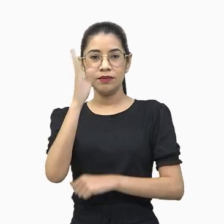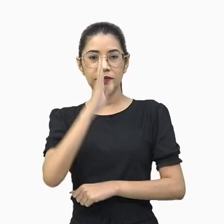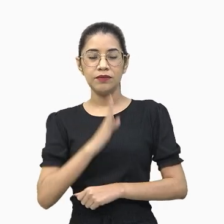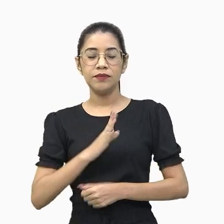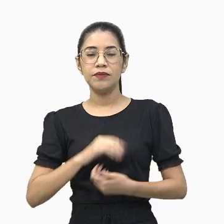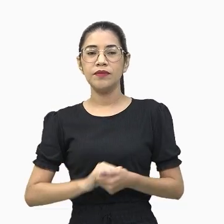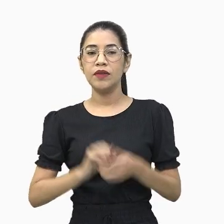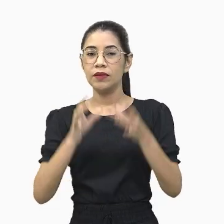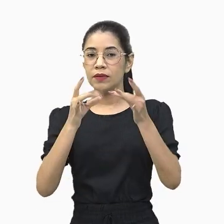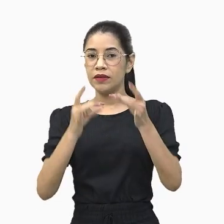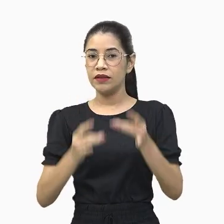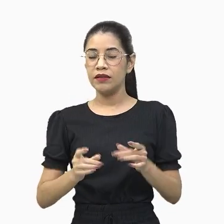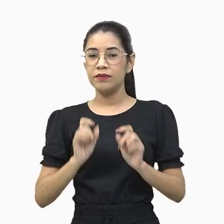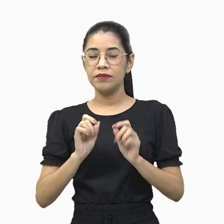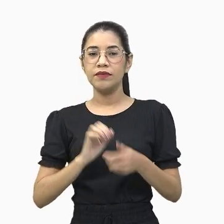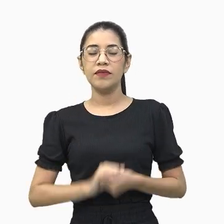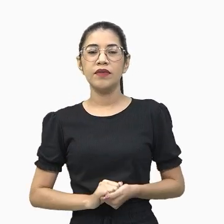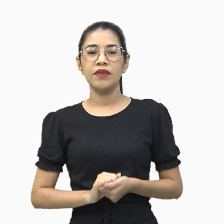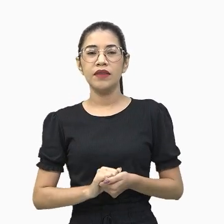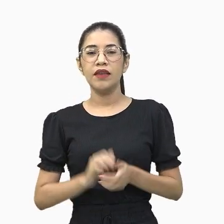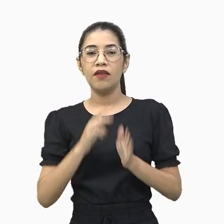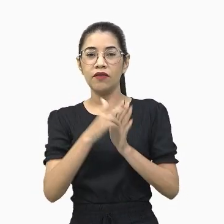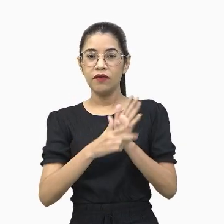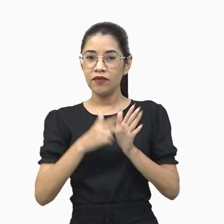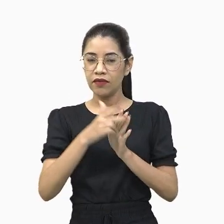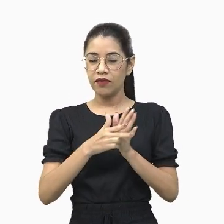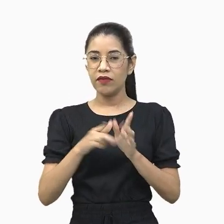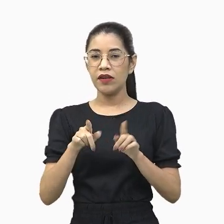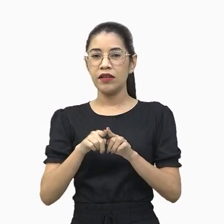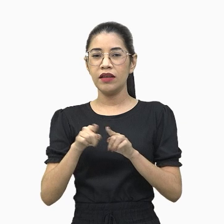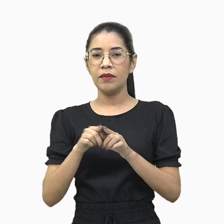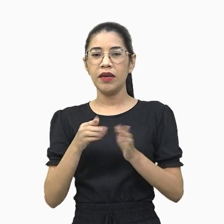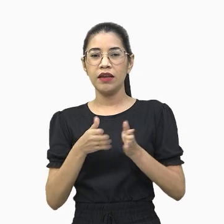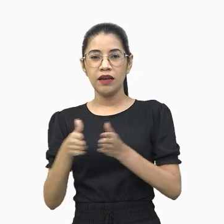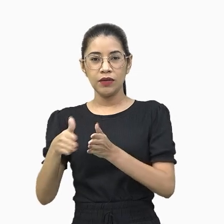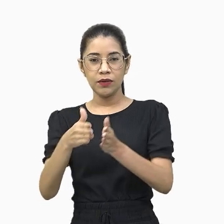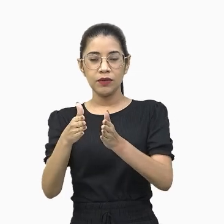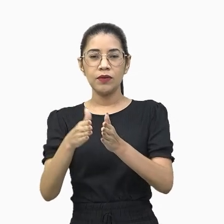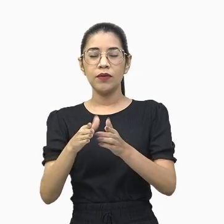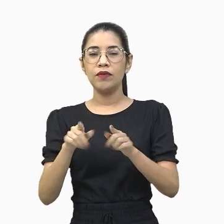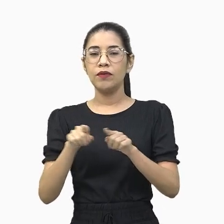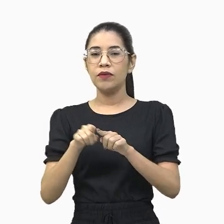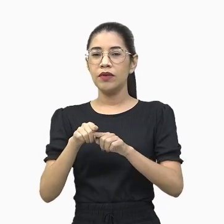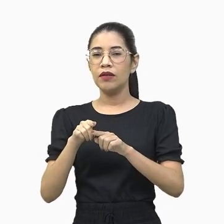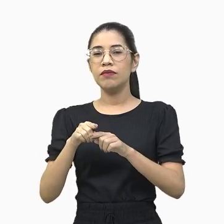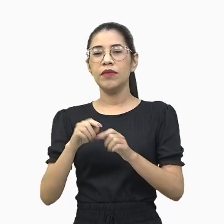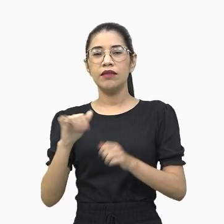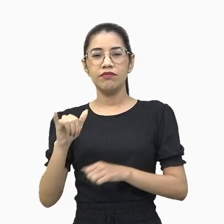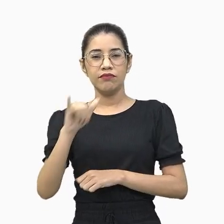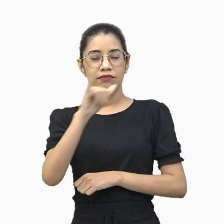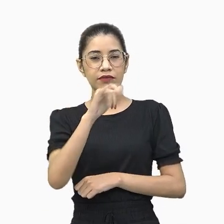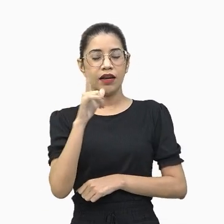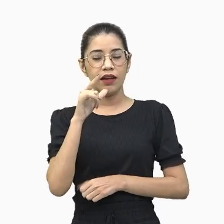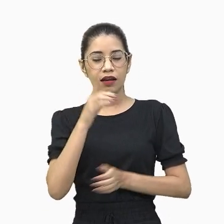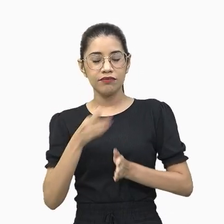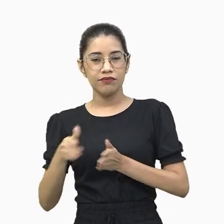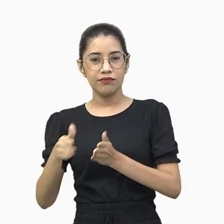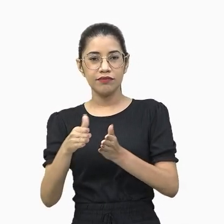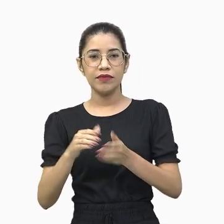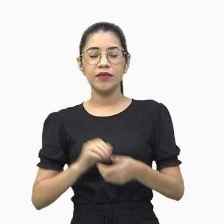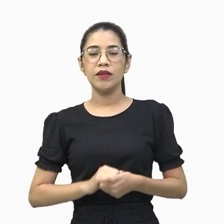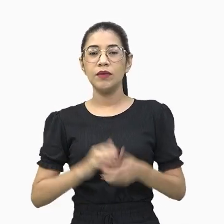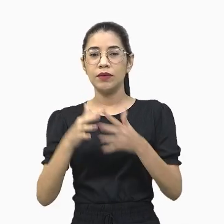detalhamento temos ferrovias rodovias hidrovias e aeroportos o transporte urbano